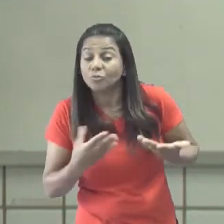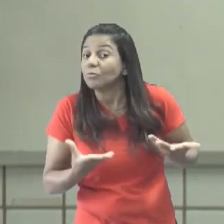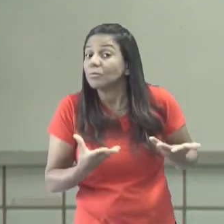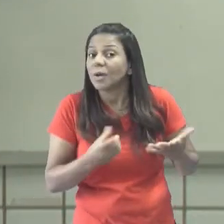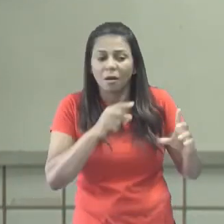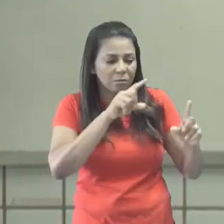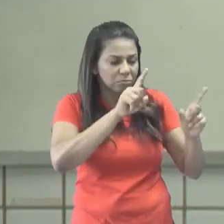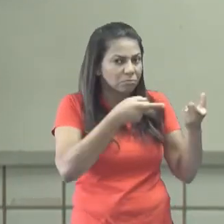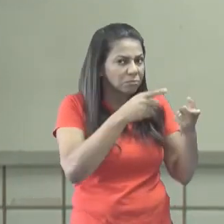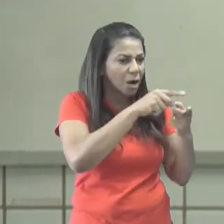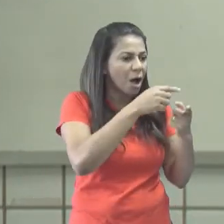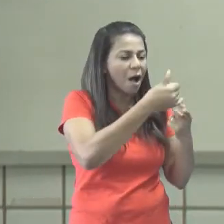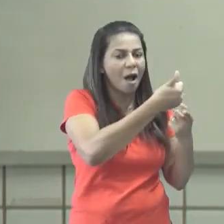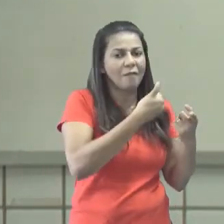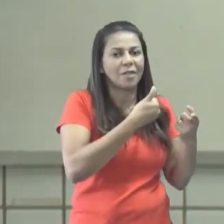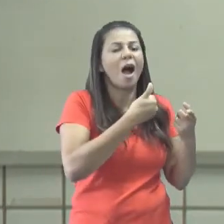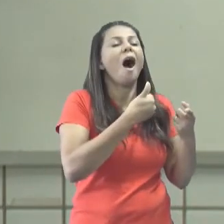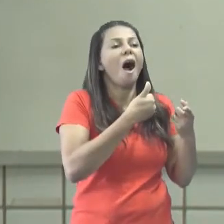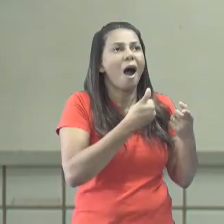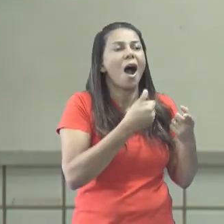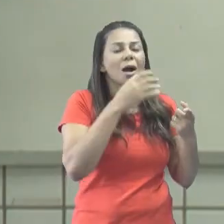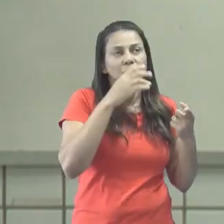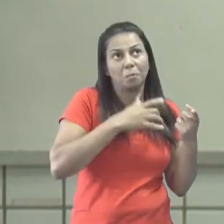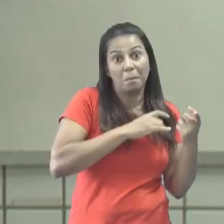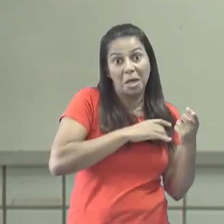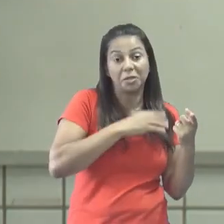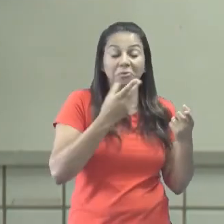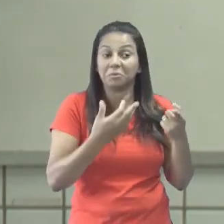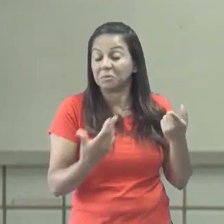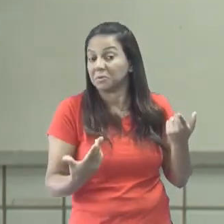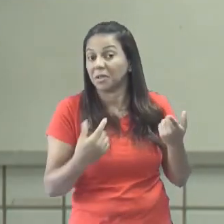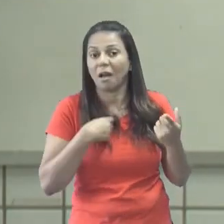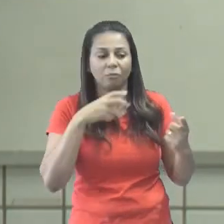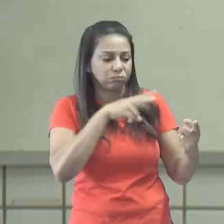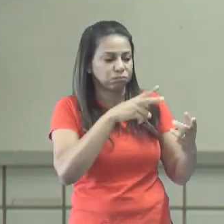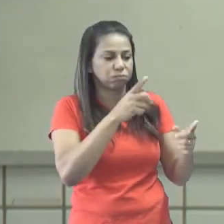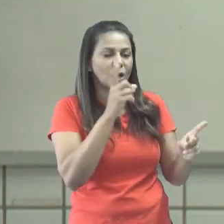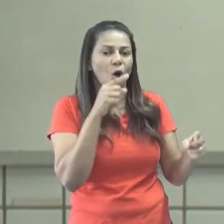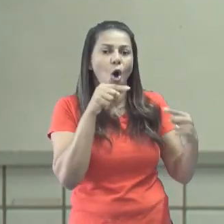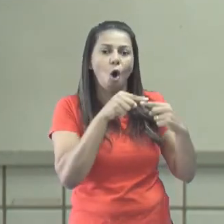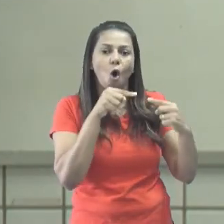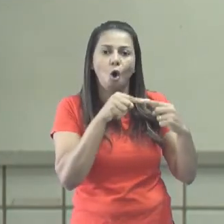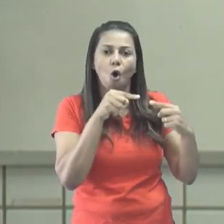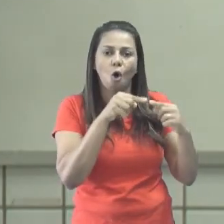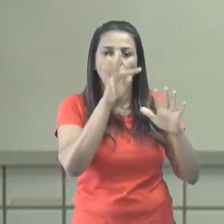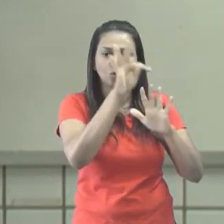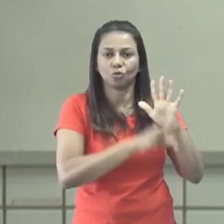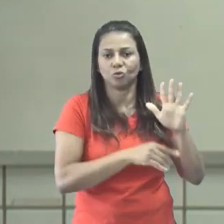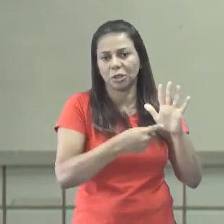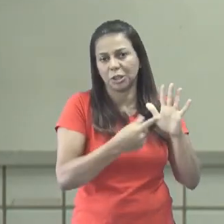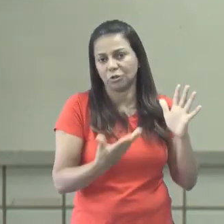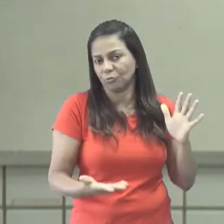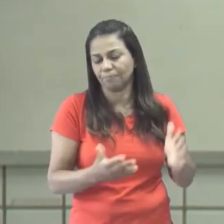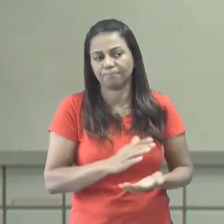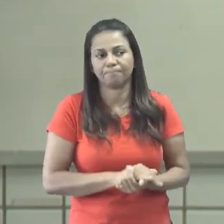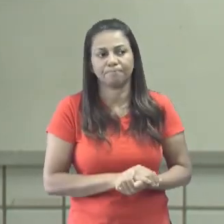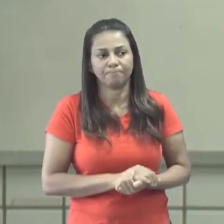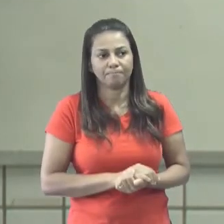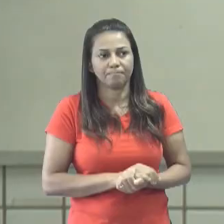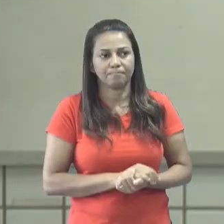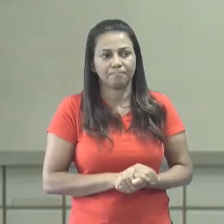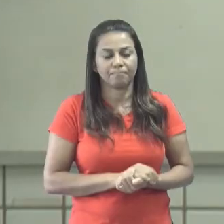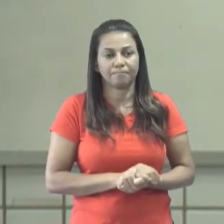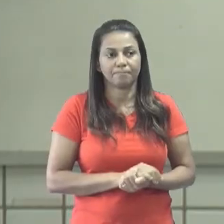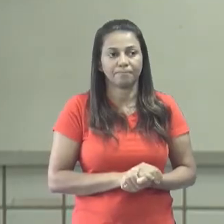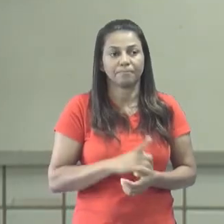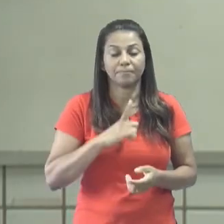são indispensáveis para que eu possa encenar de acordo com o que o texto está oferecendo. Já